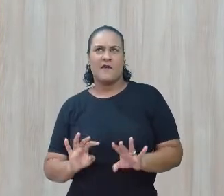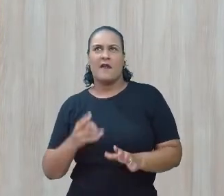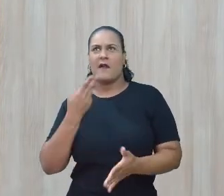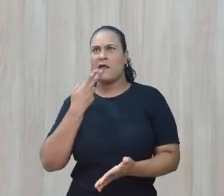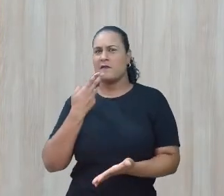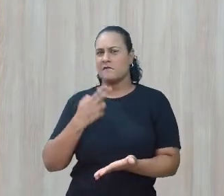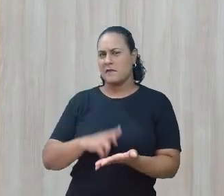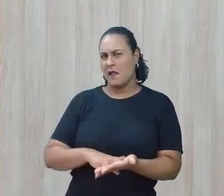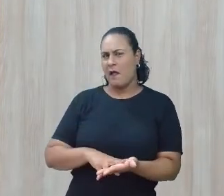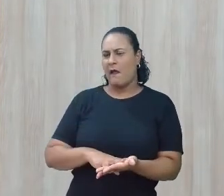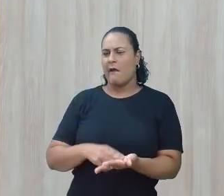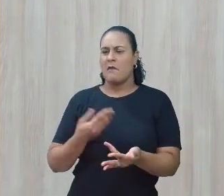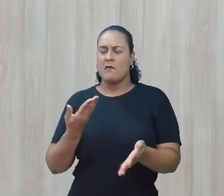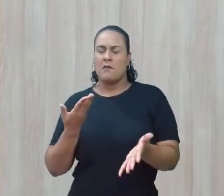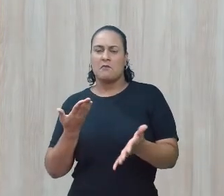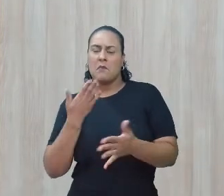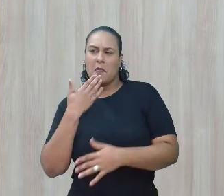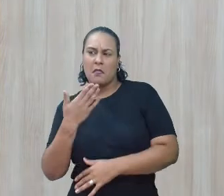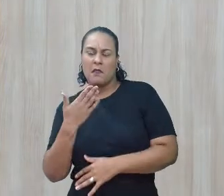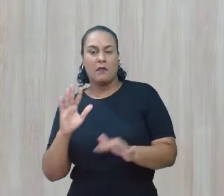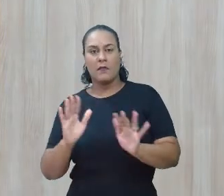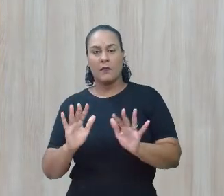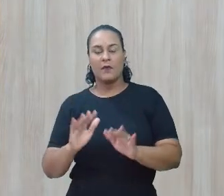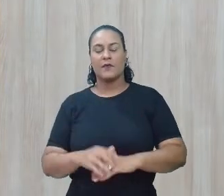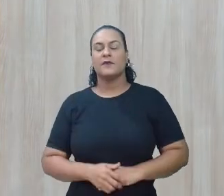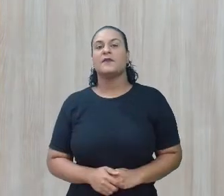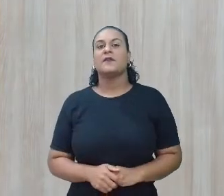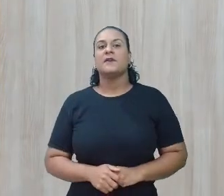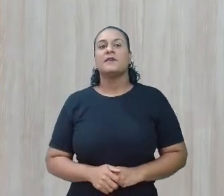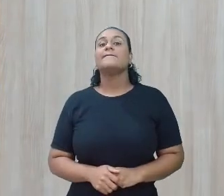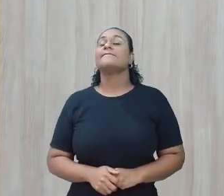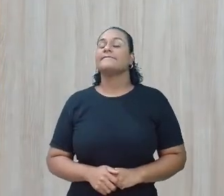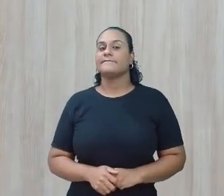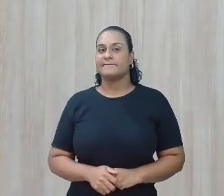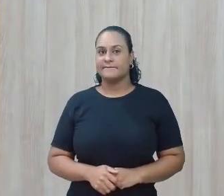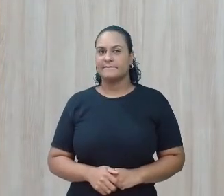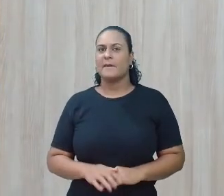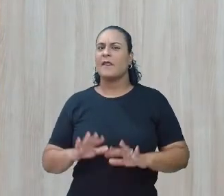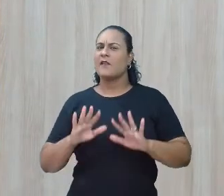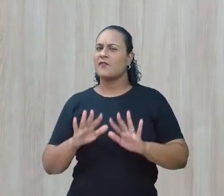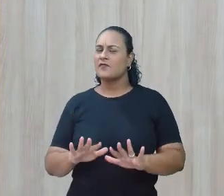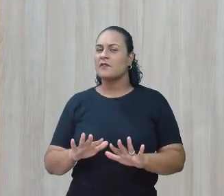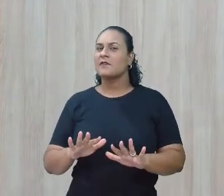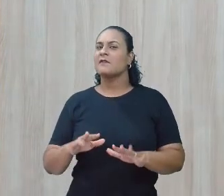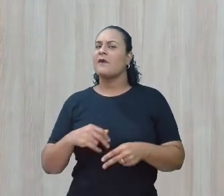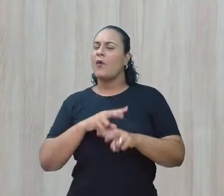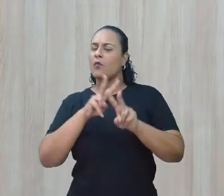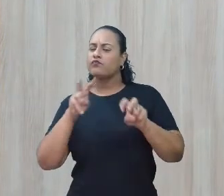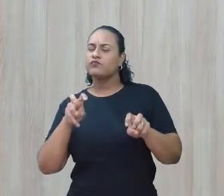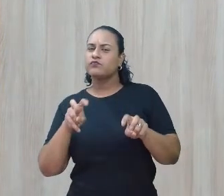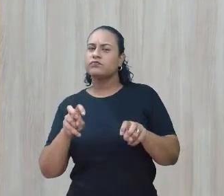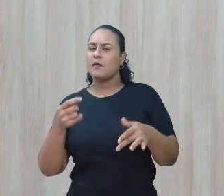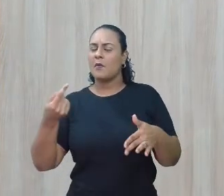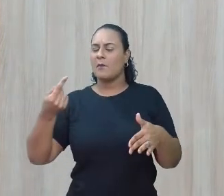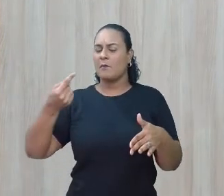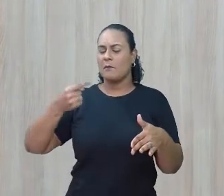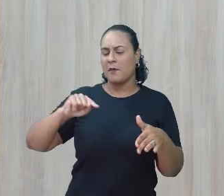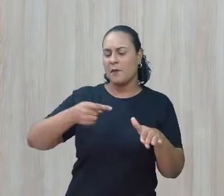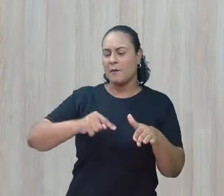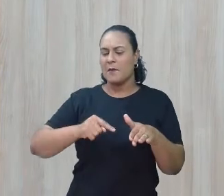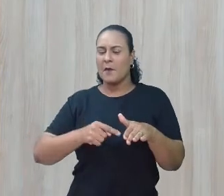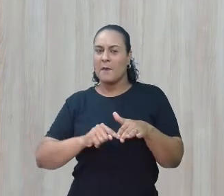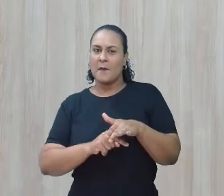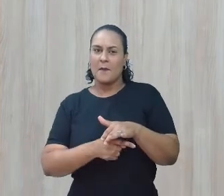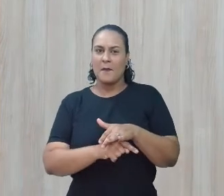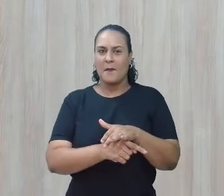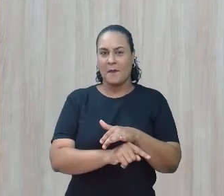carta de solicitação, nada de novo, não. A gente vai fazer, na verdade, um passeio, certo? Um tour, um